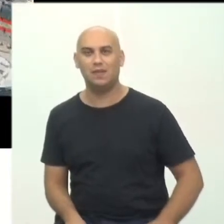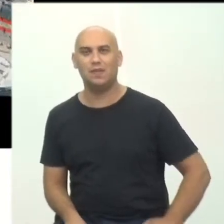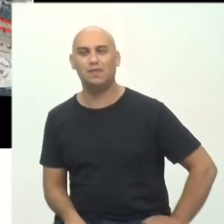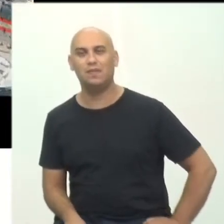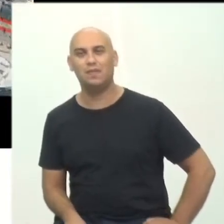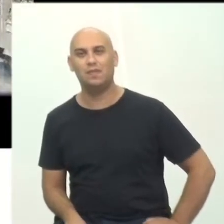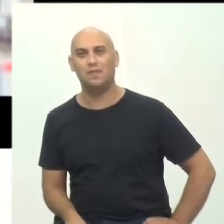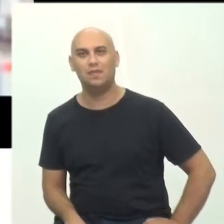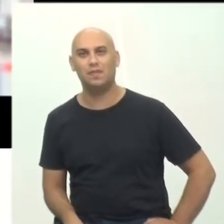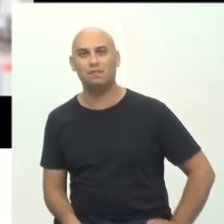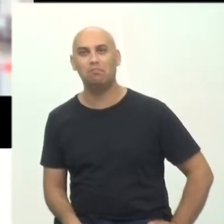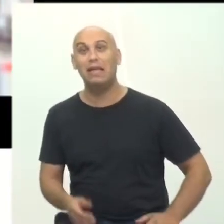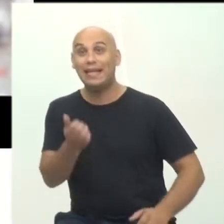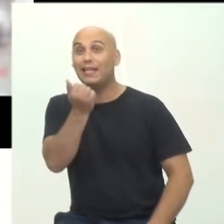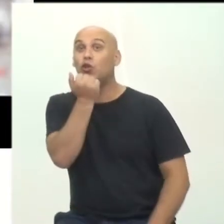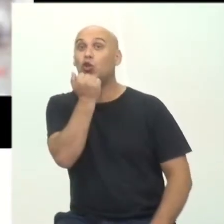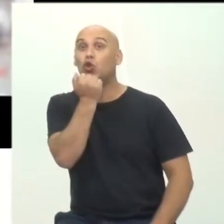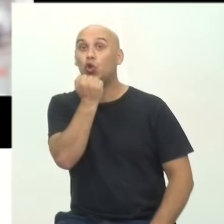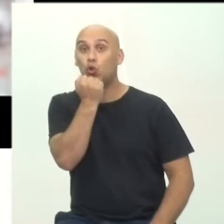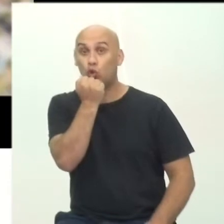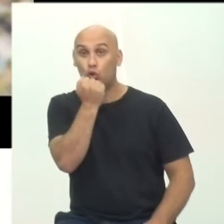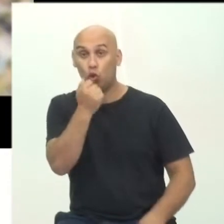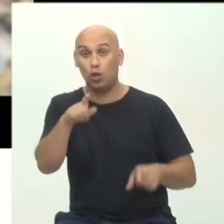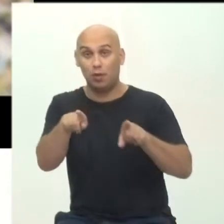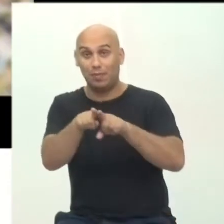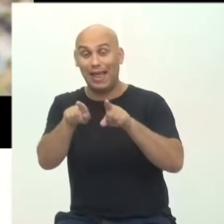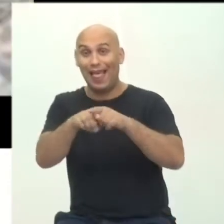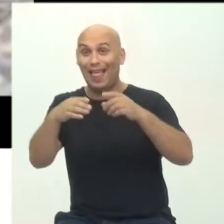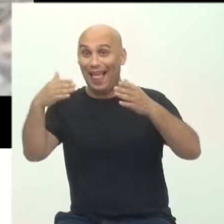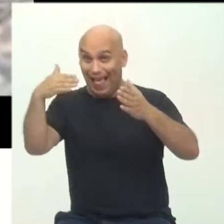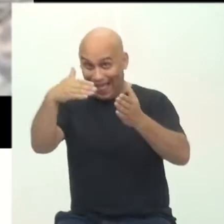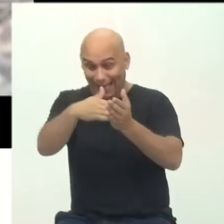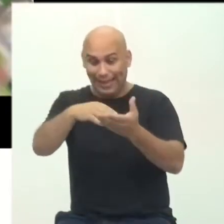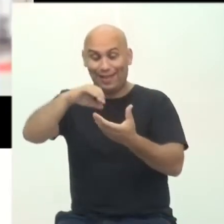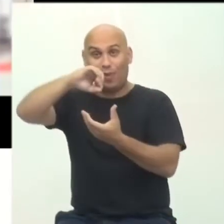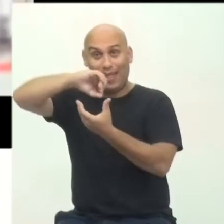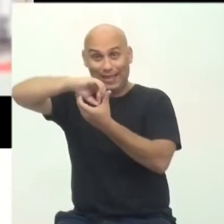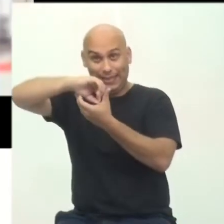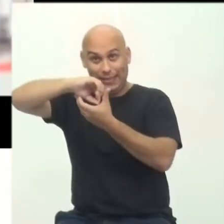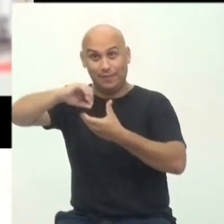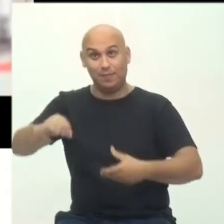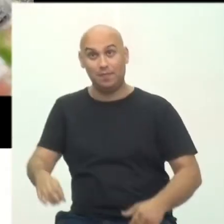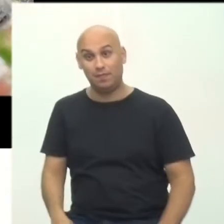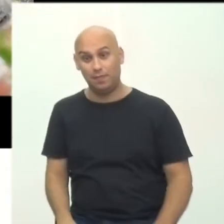Shopping Nações até a universidade, a Unesc.